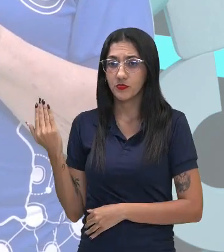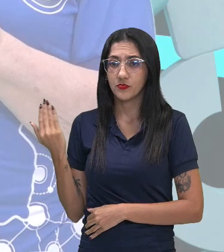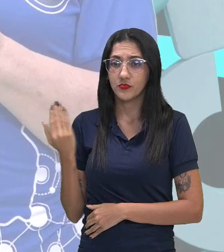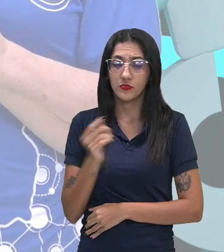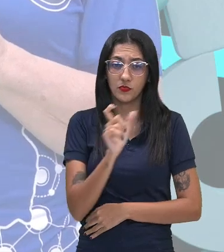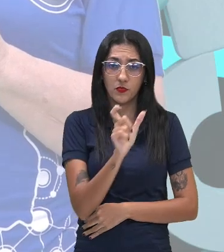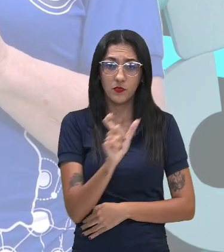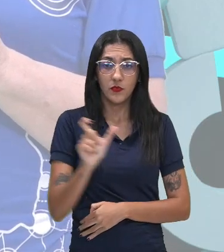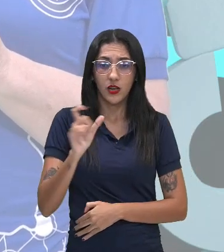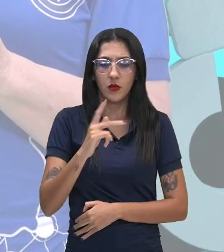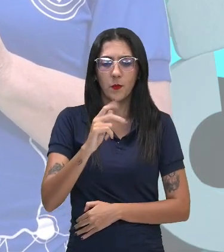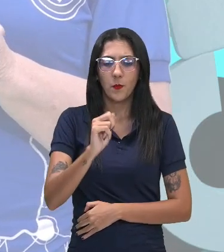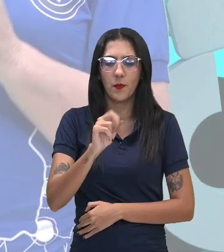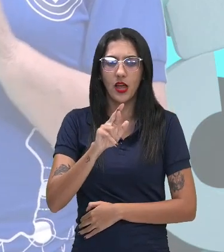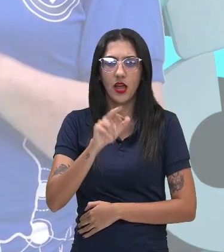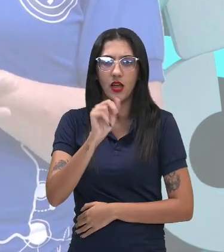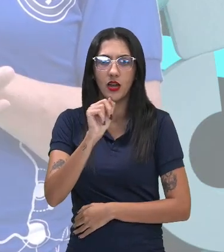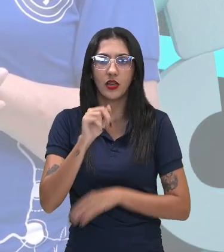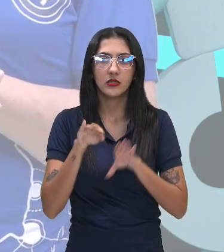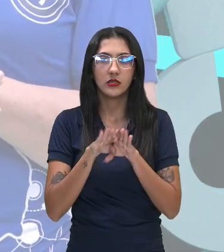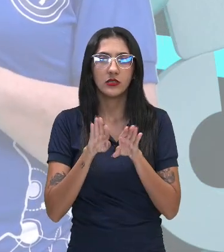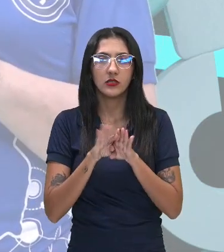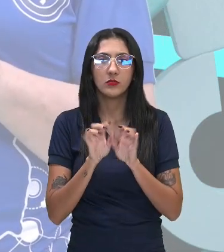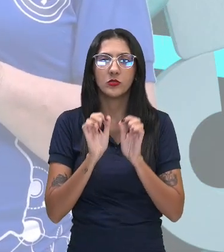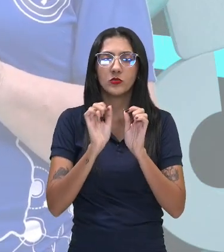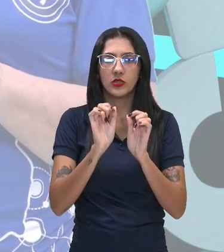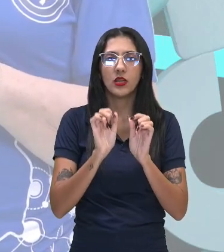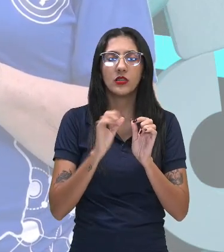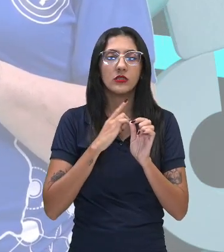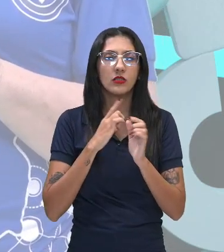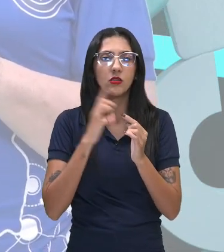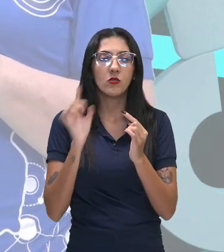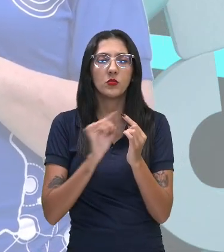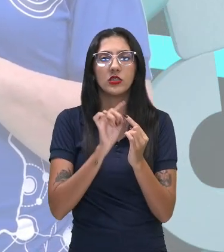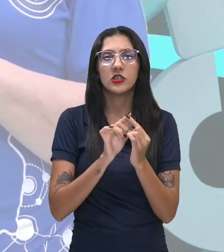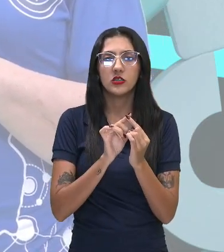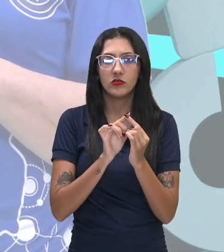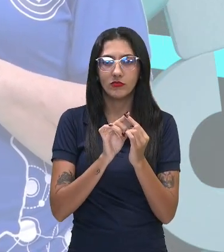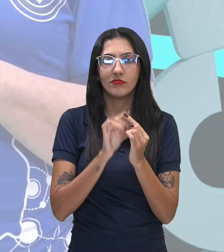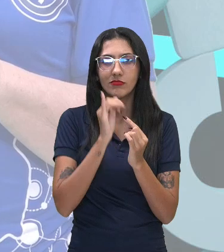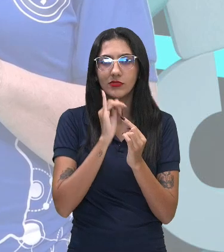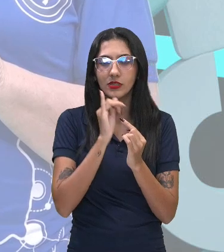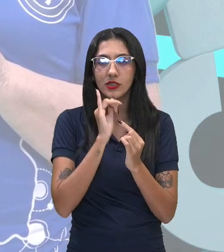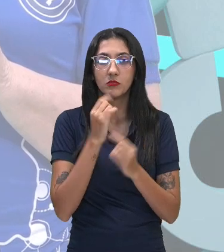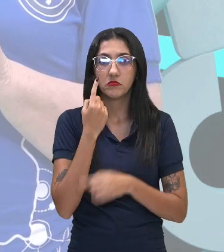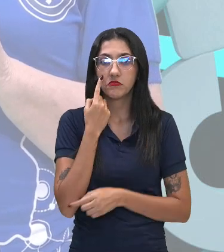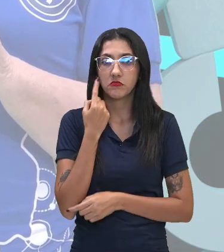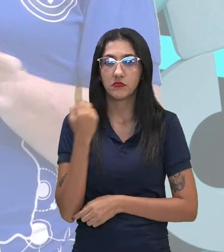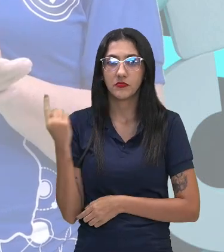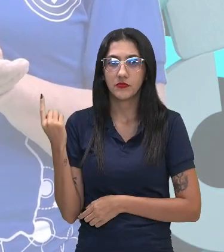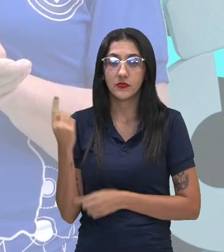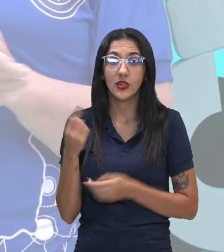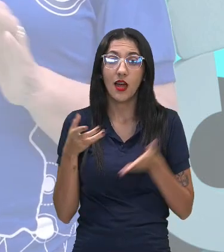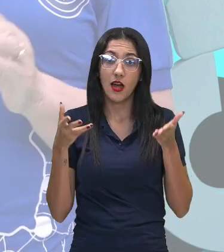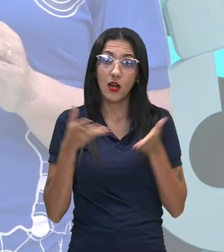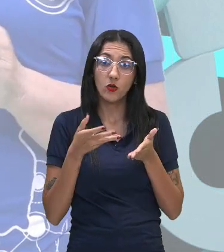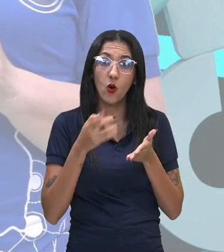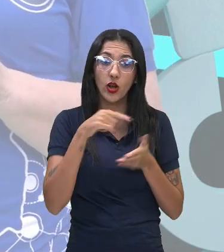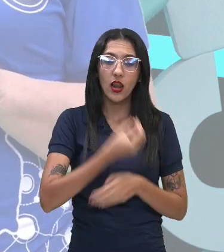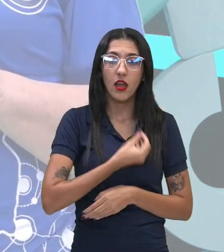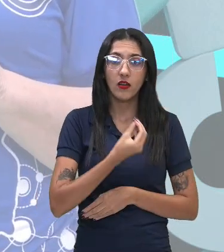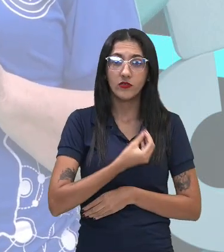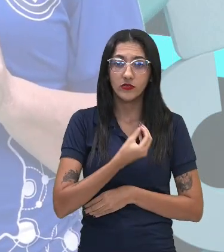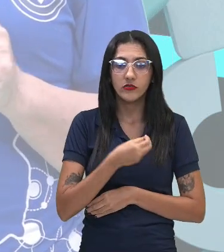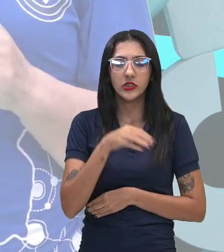destacado também é uma conjunção de finalidade. Vocês perceberam? Agora ela está na cidade satélite